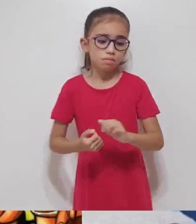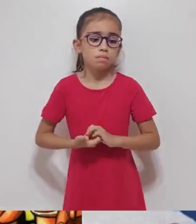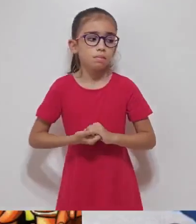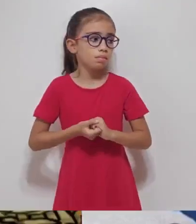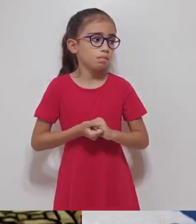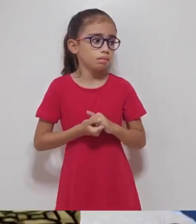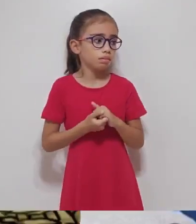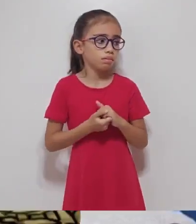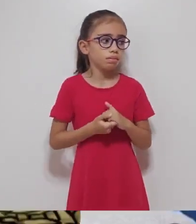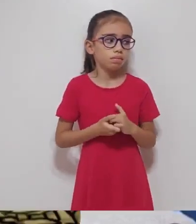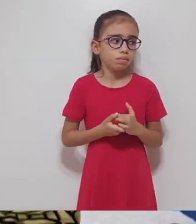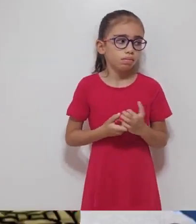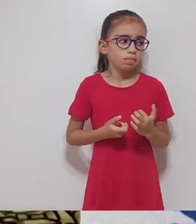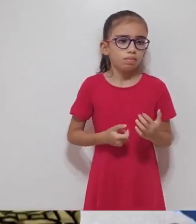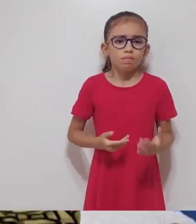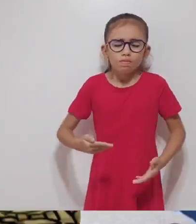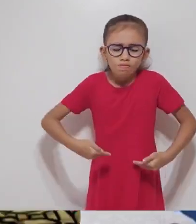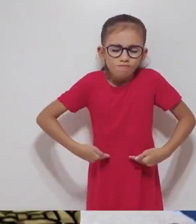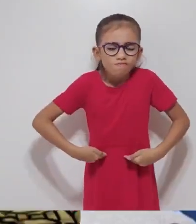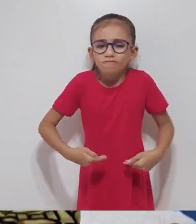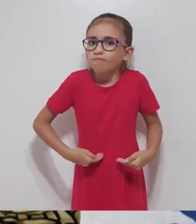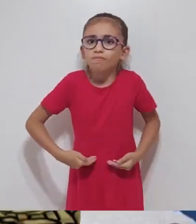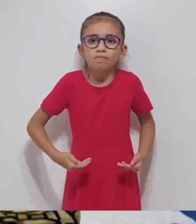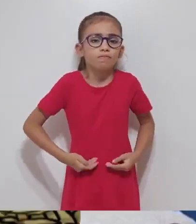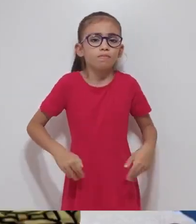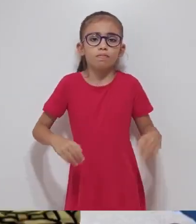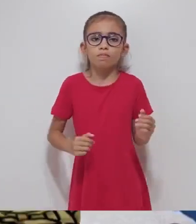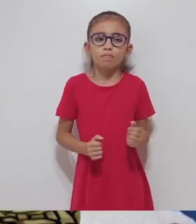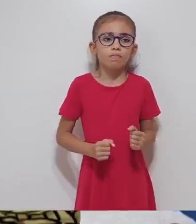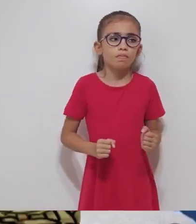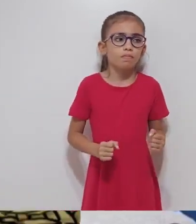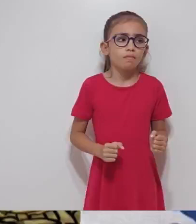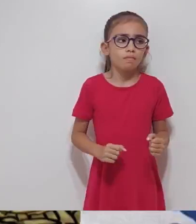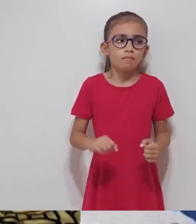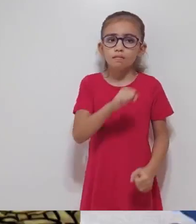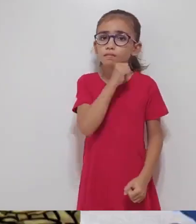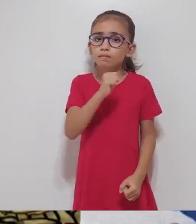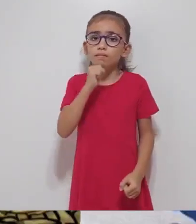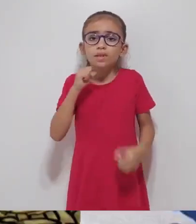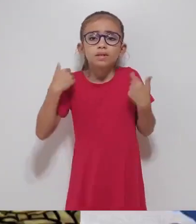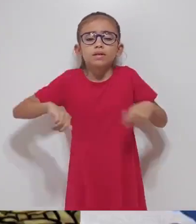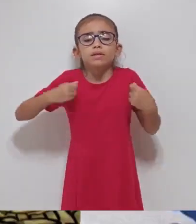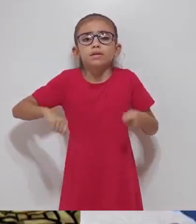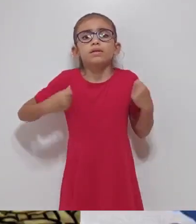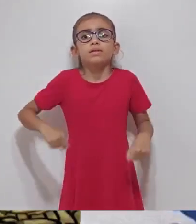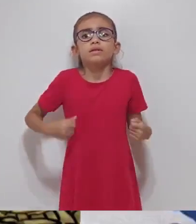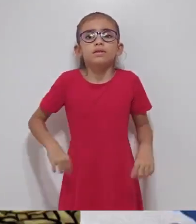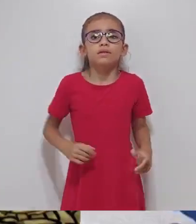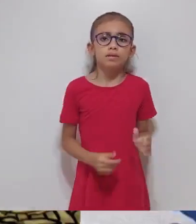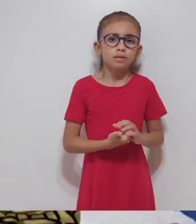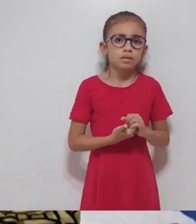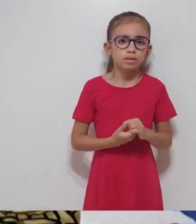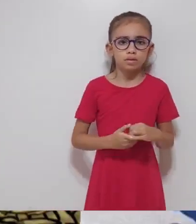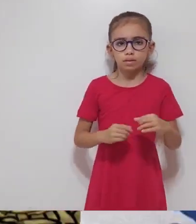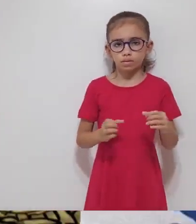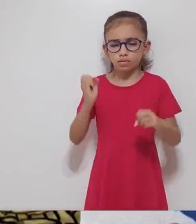anos. E isso causou muita fome em Samaria, porque eles precisavam da chuva para